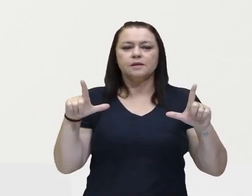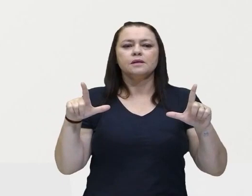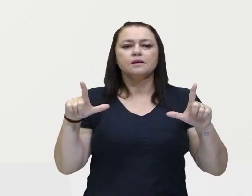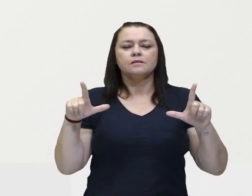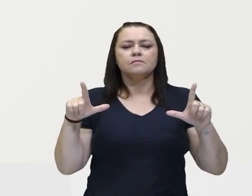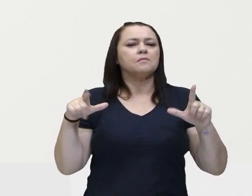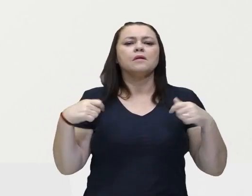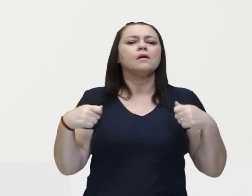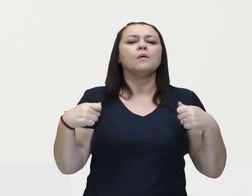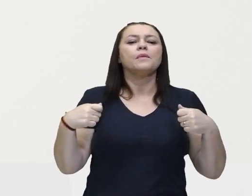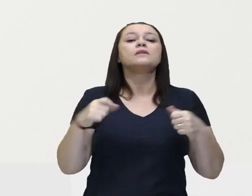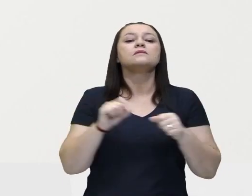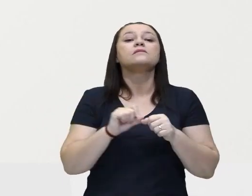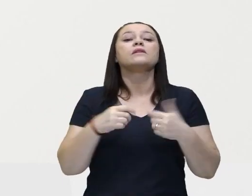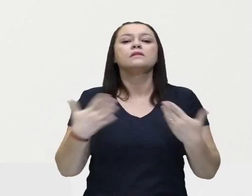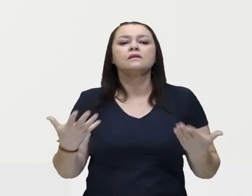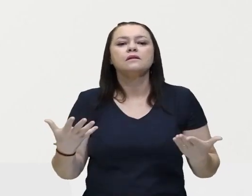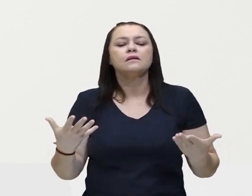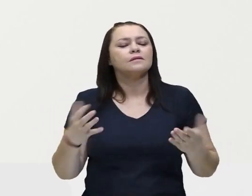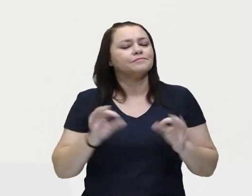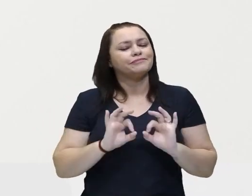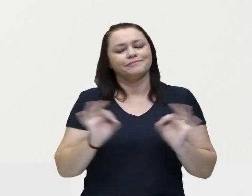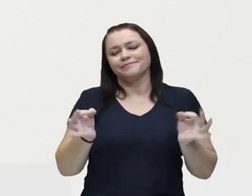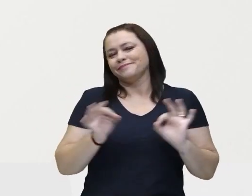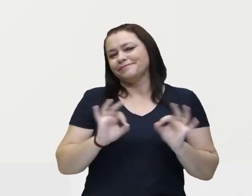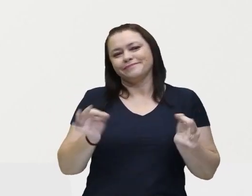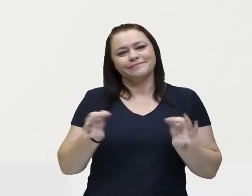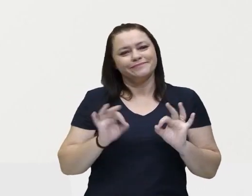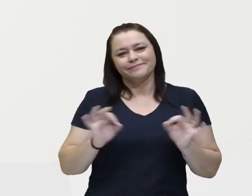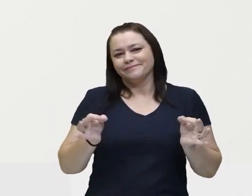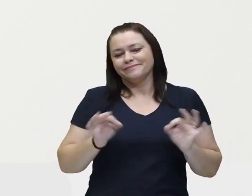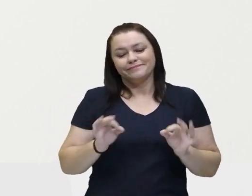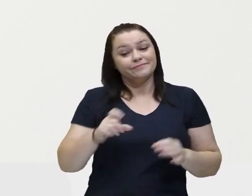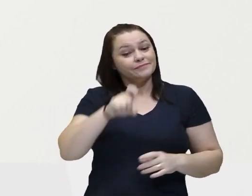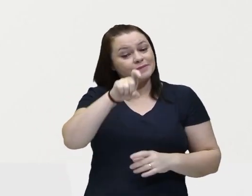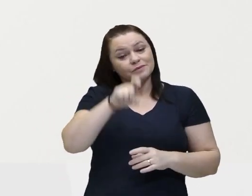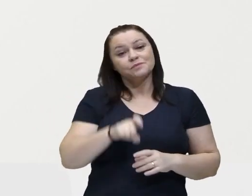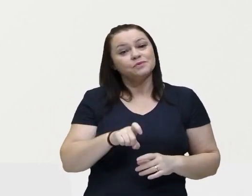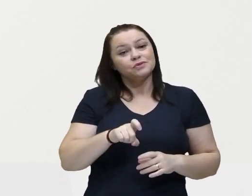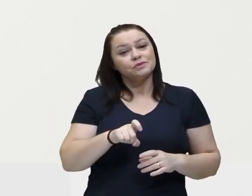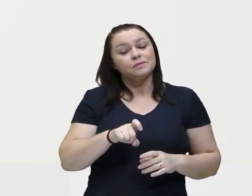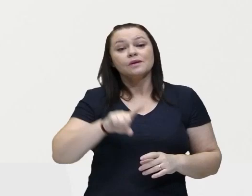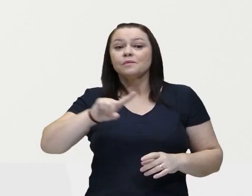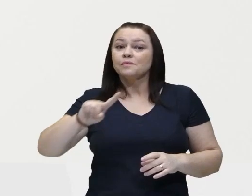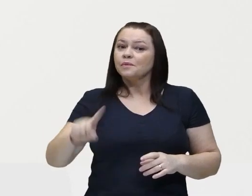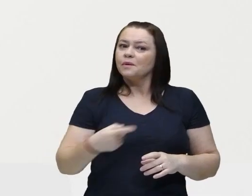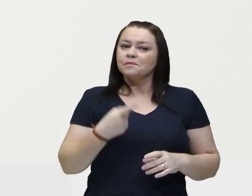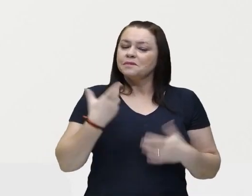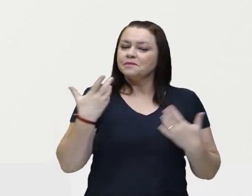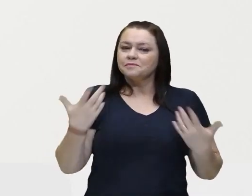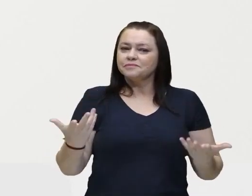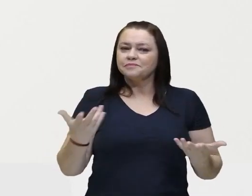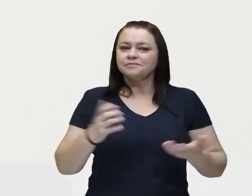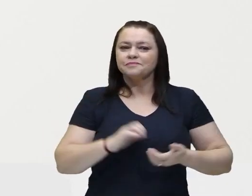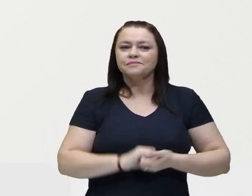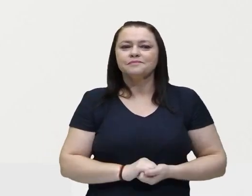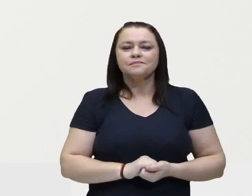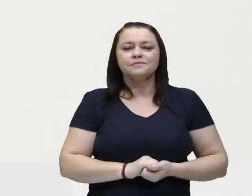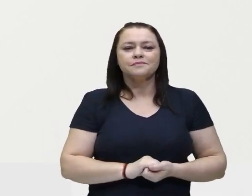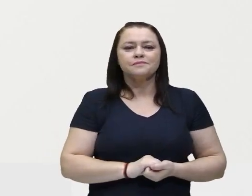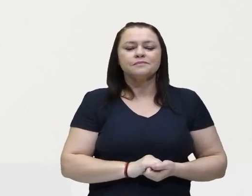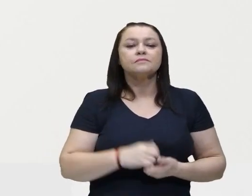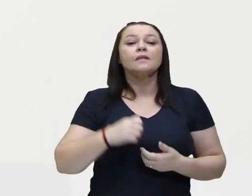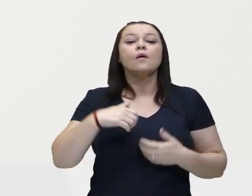que eu tenho que fazer? Muito simples. Basta eu multiplicar por 1000. Então,